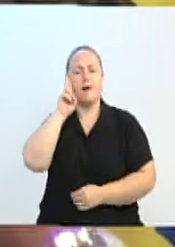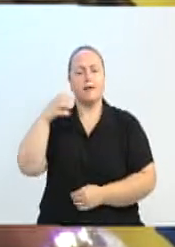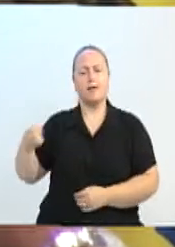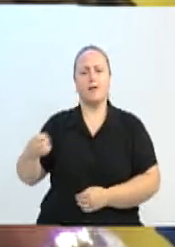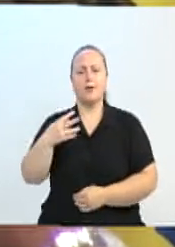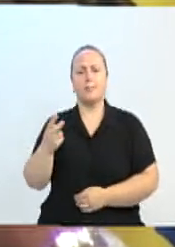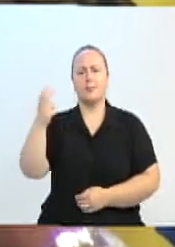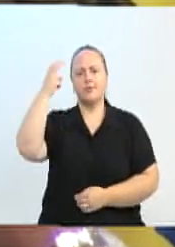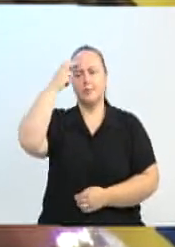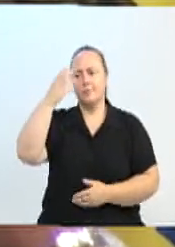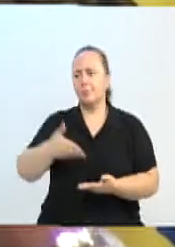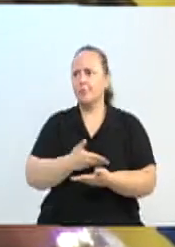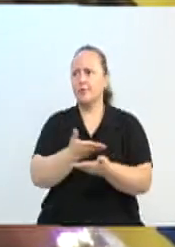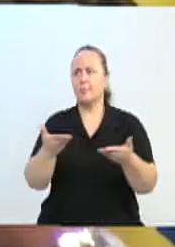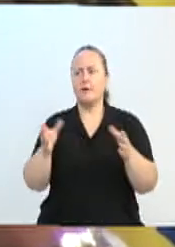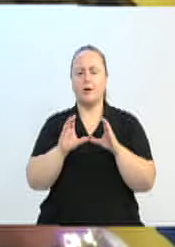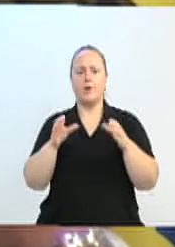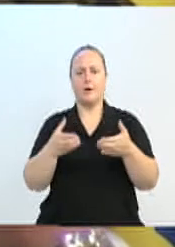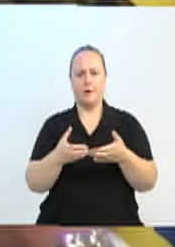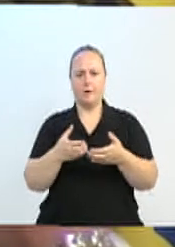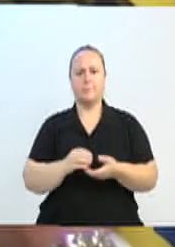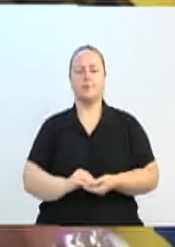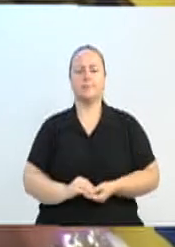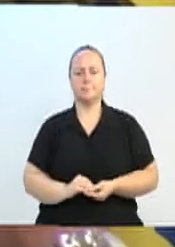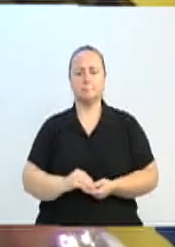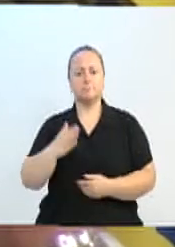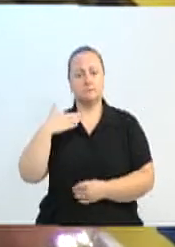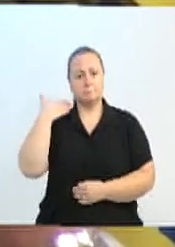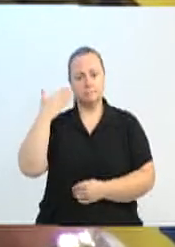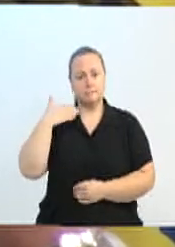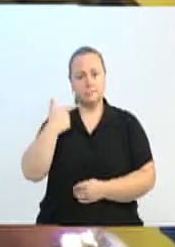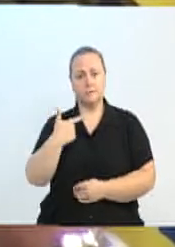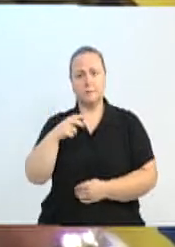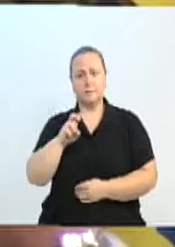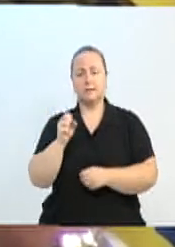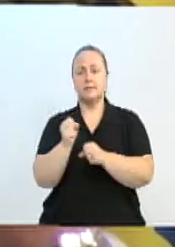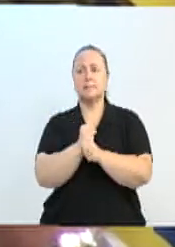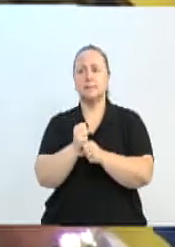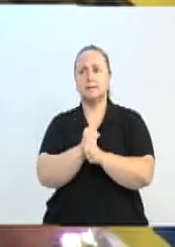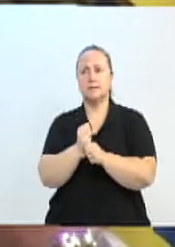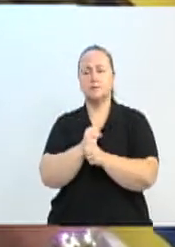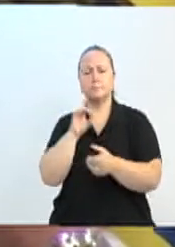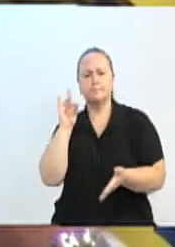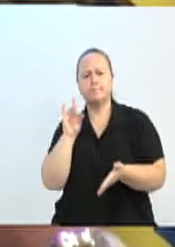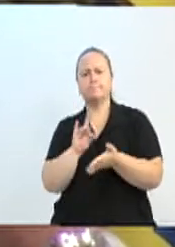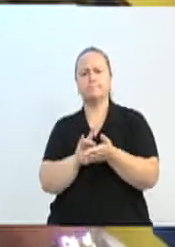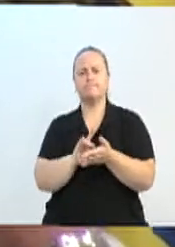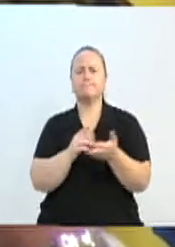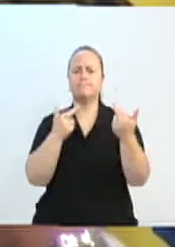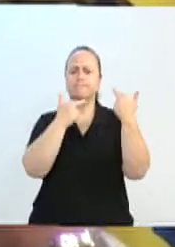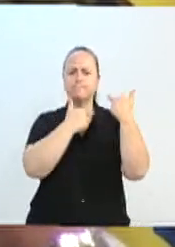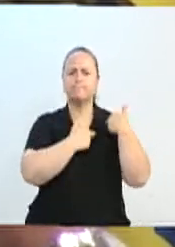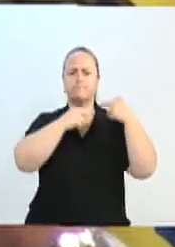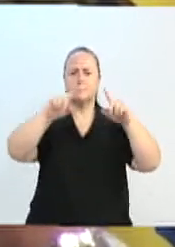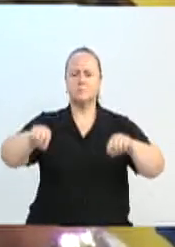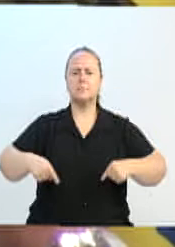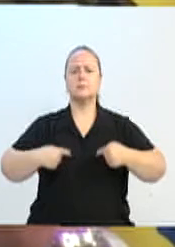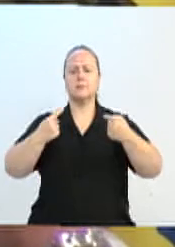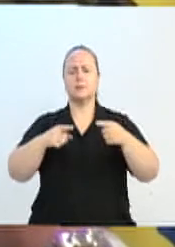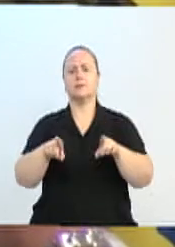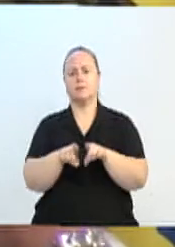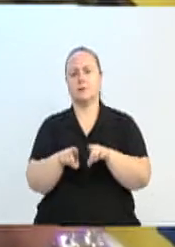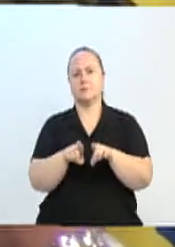na Como nessa comissão como advogado a mais de 25 anos considerei como dever desafio E